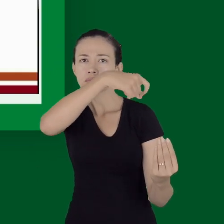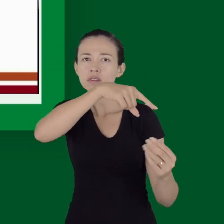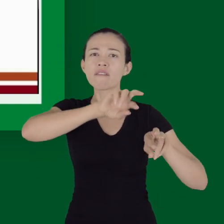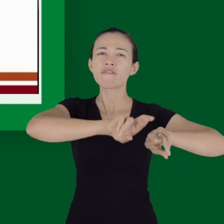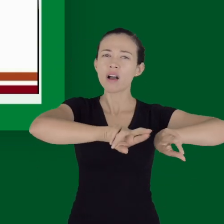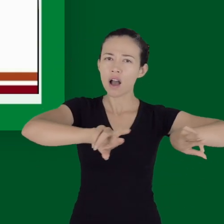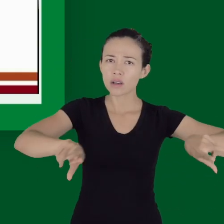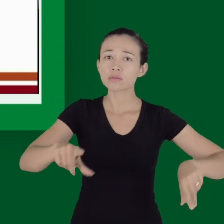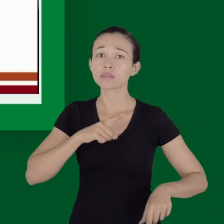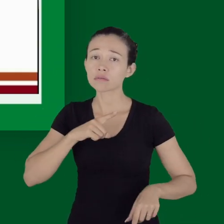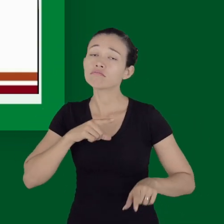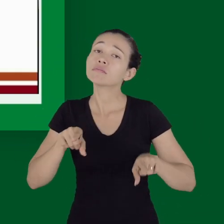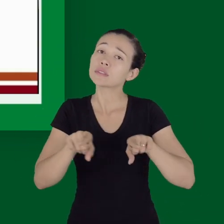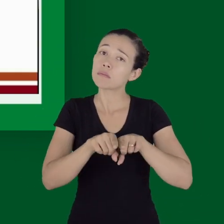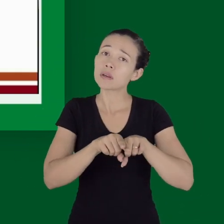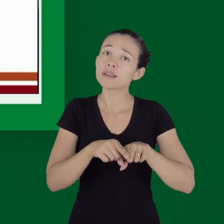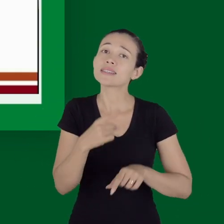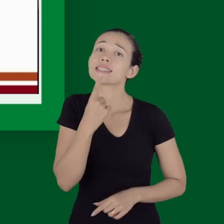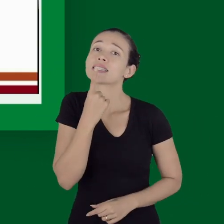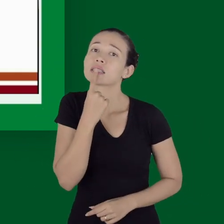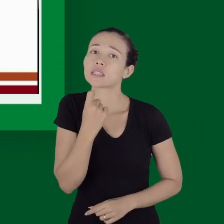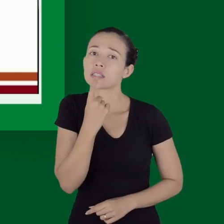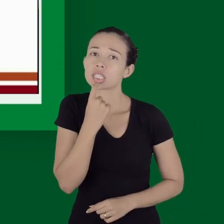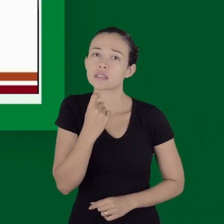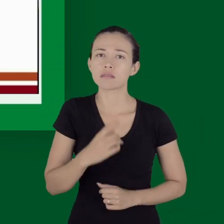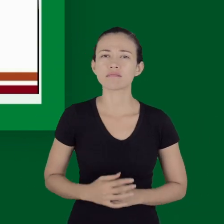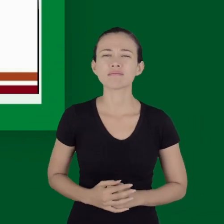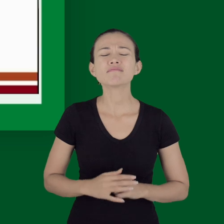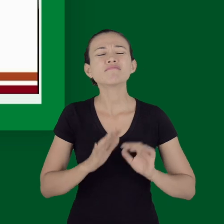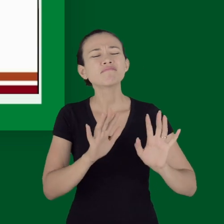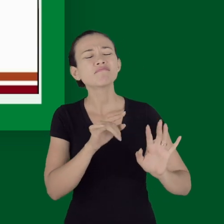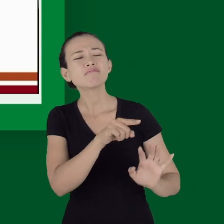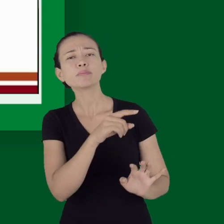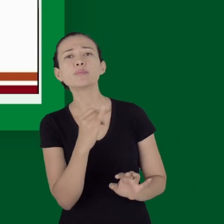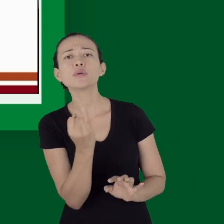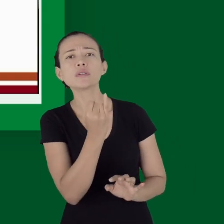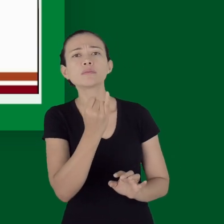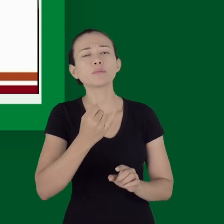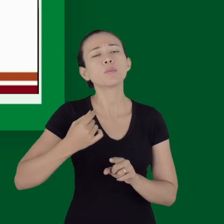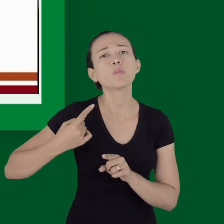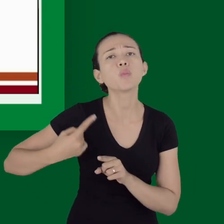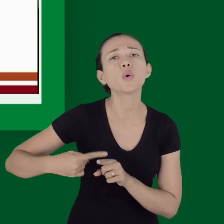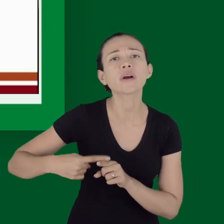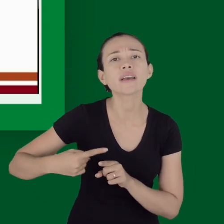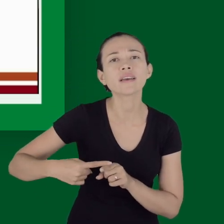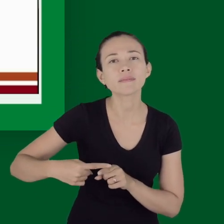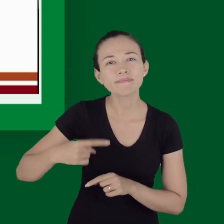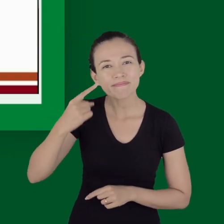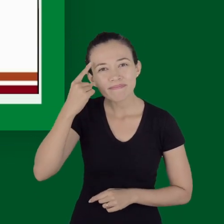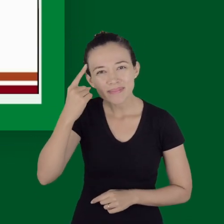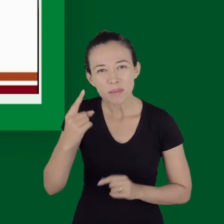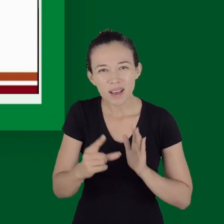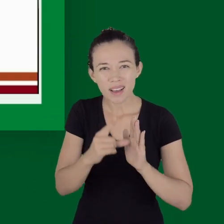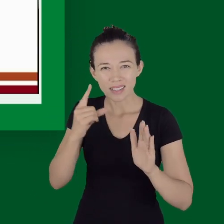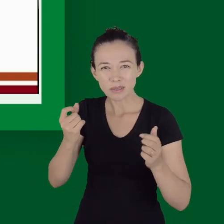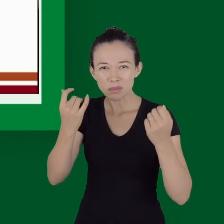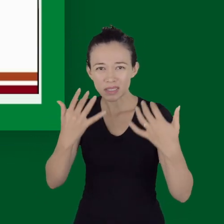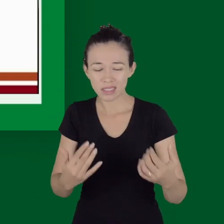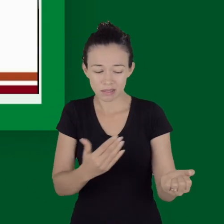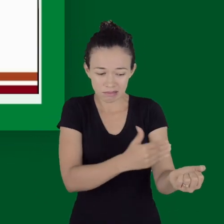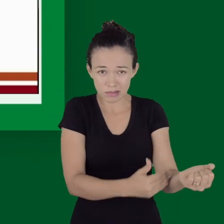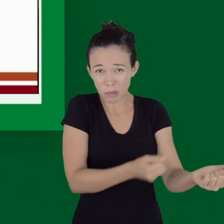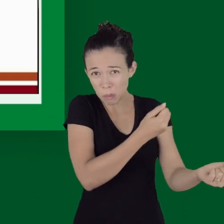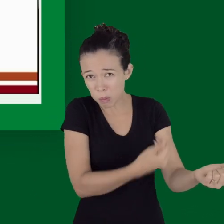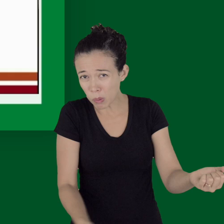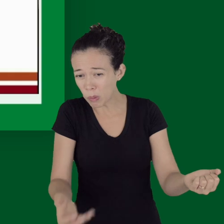da reposição volemica incluindo a transfusão sanguínea né Ela é tão importante porque o líquido que é perdido consiste de sangue